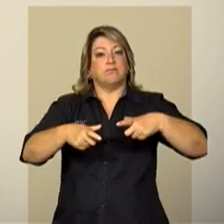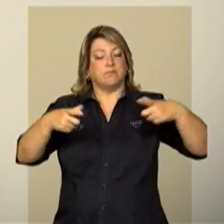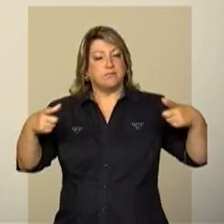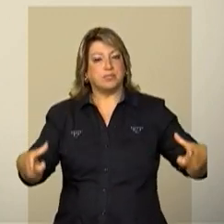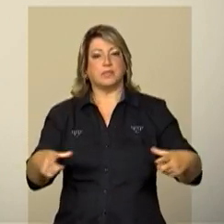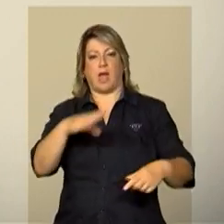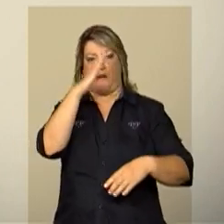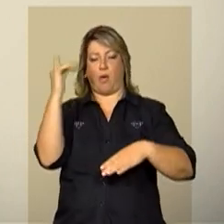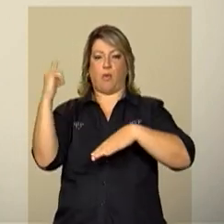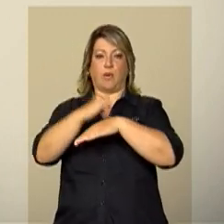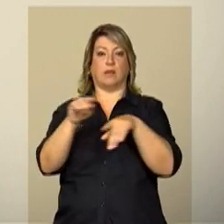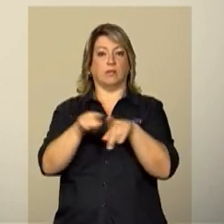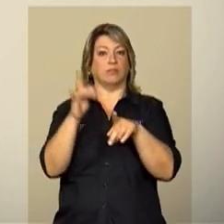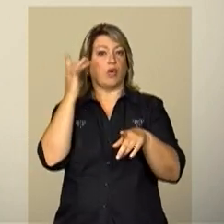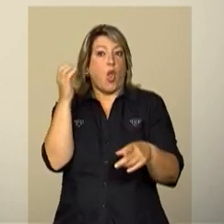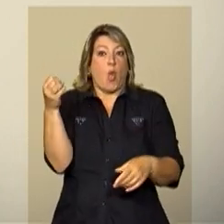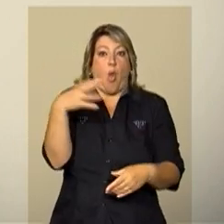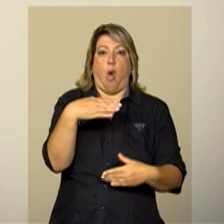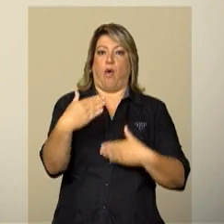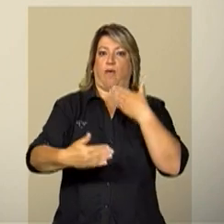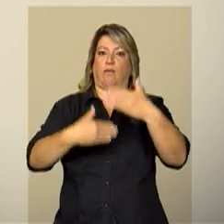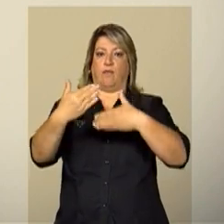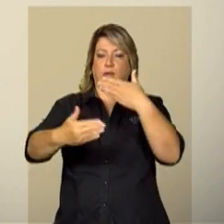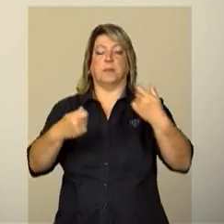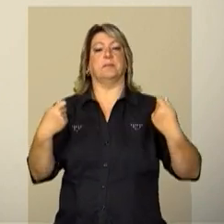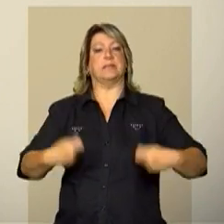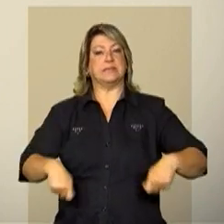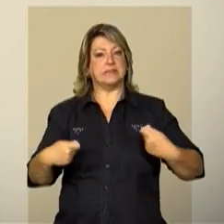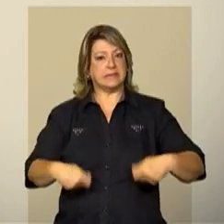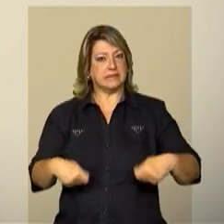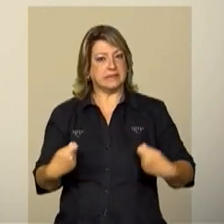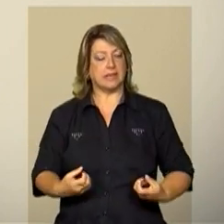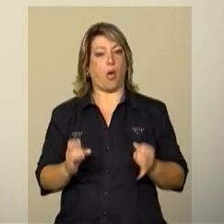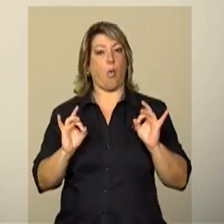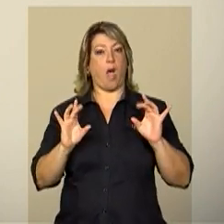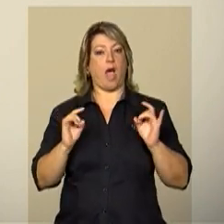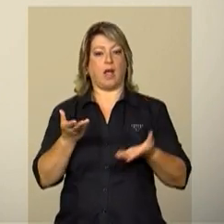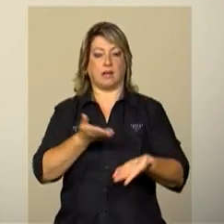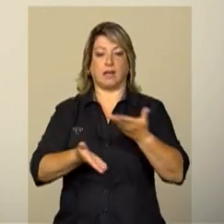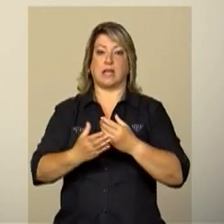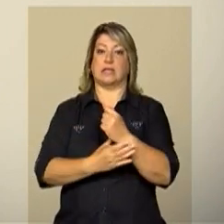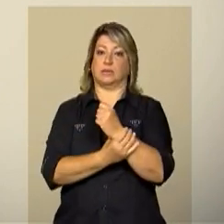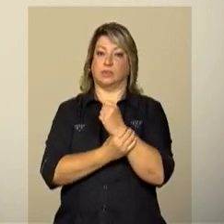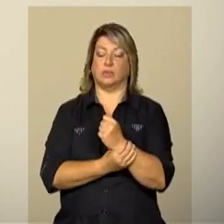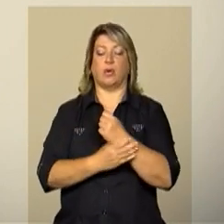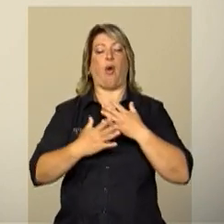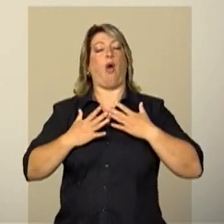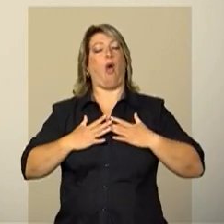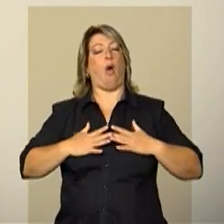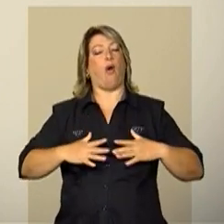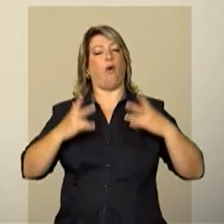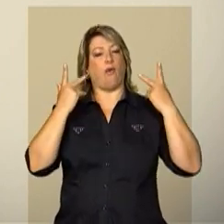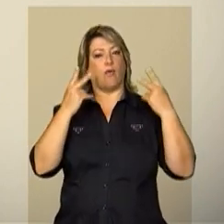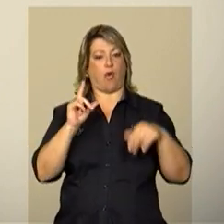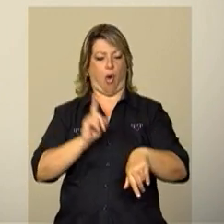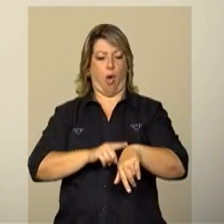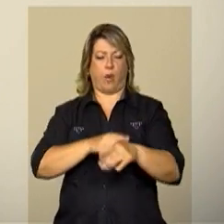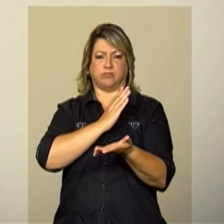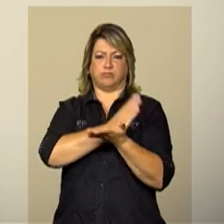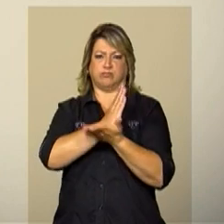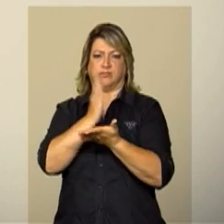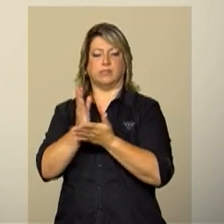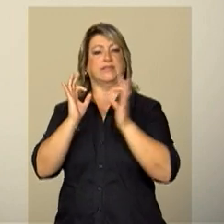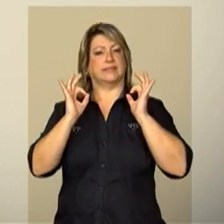modernização de nossos aeroportos para oferecer um serviço de qualidade com segurança conforto pontualidade e